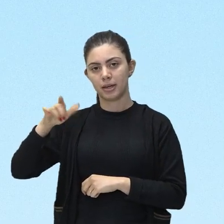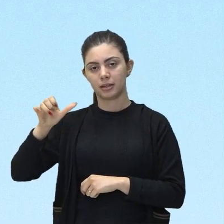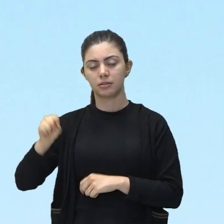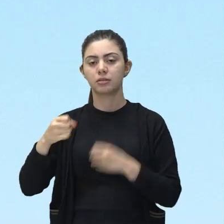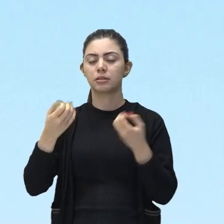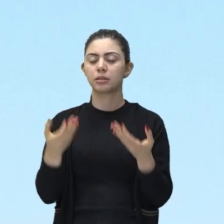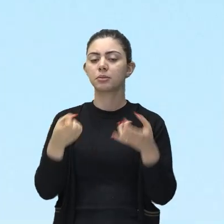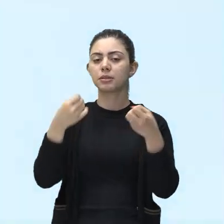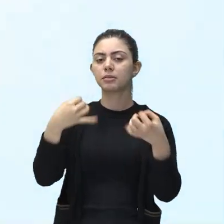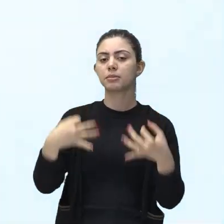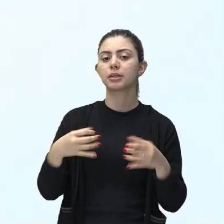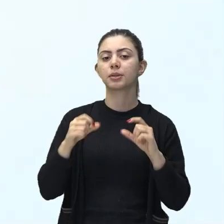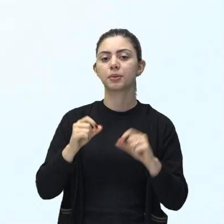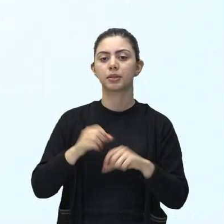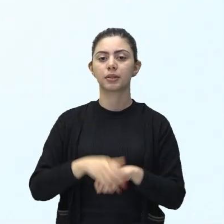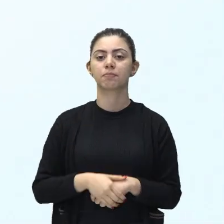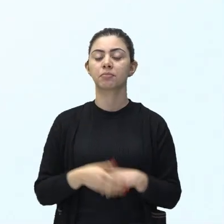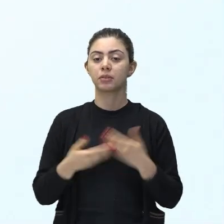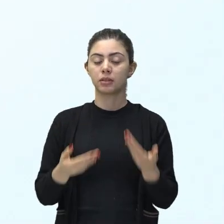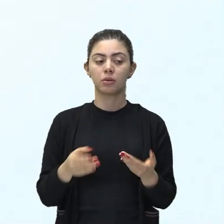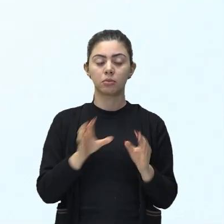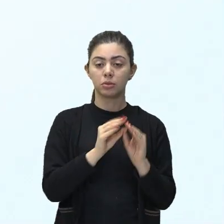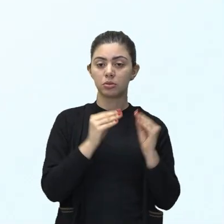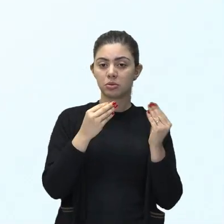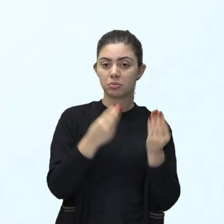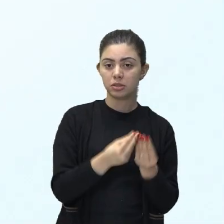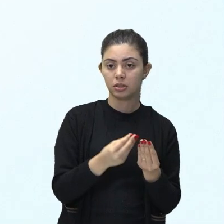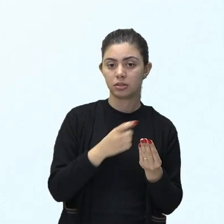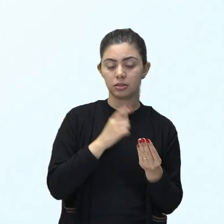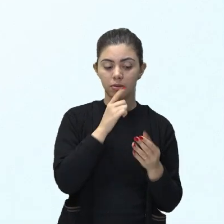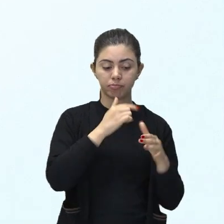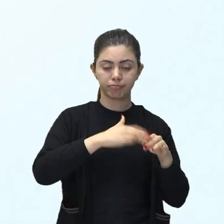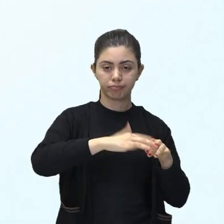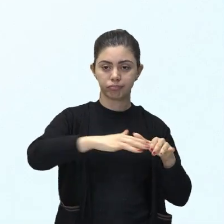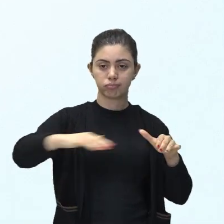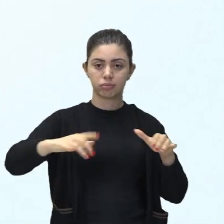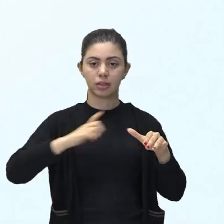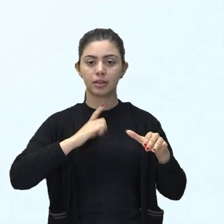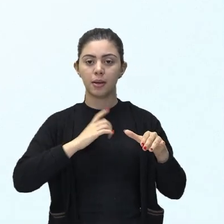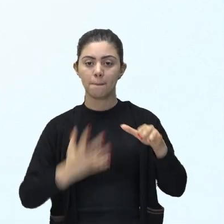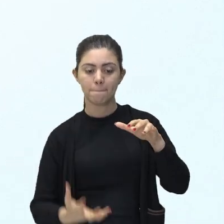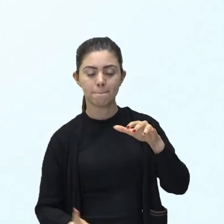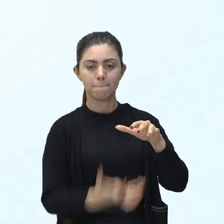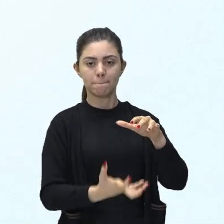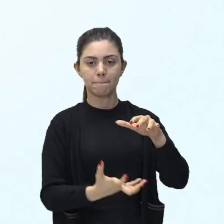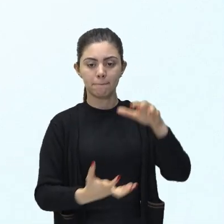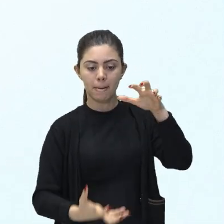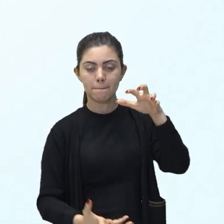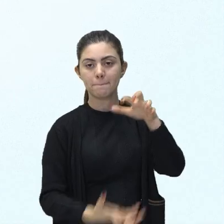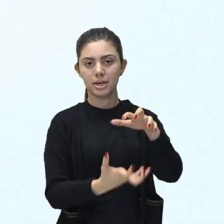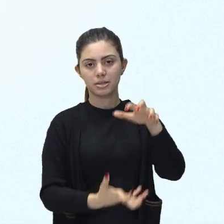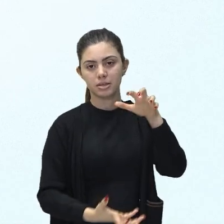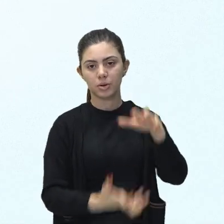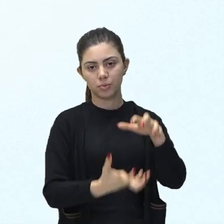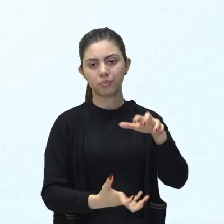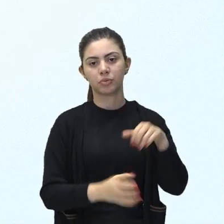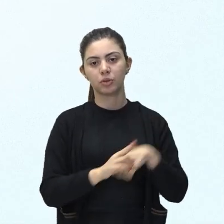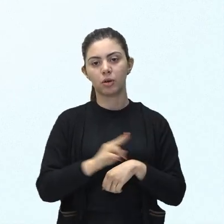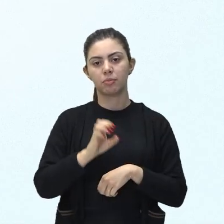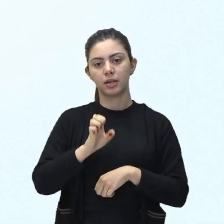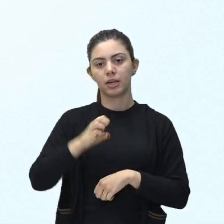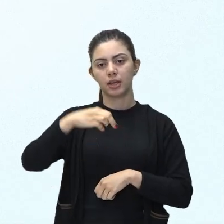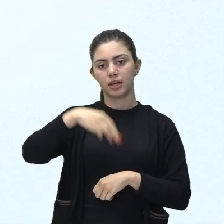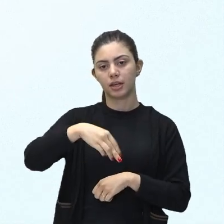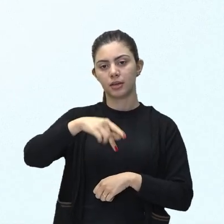Arquimedes afirma que todo corpo mergulhado num fluido recebe um impulso de baixo para cima, chamado de